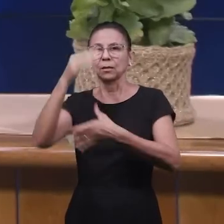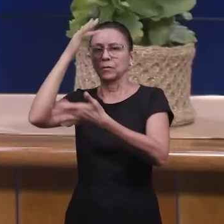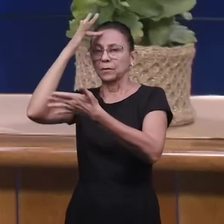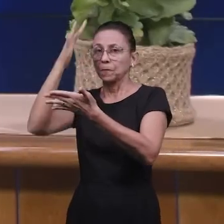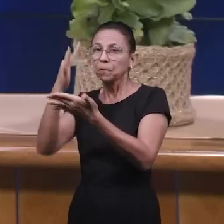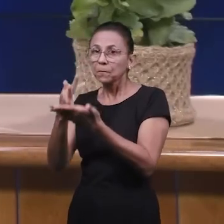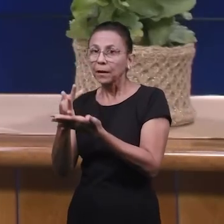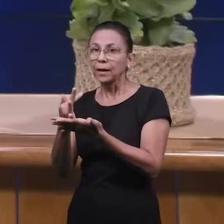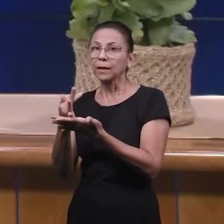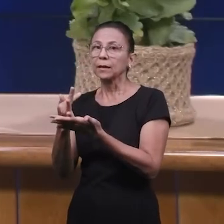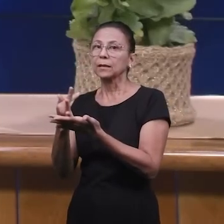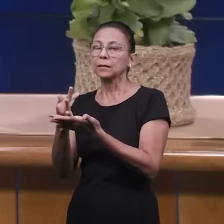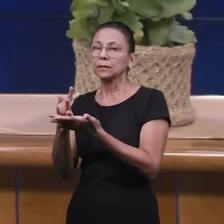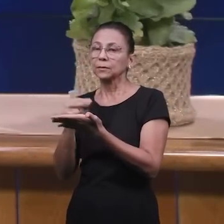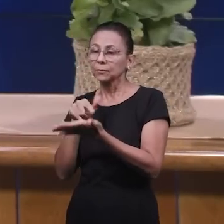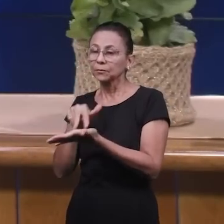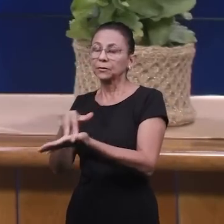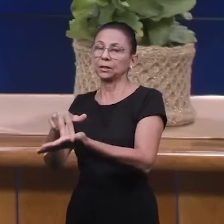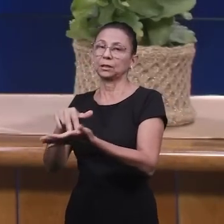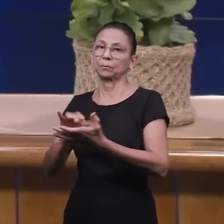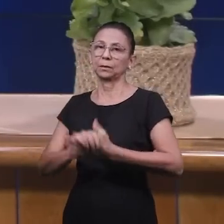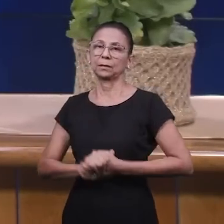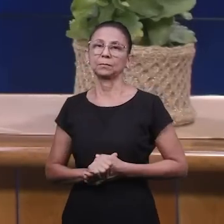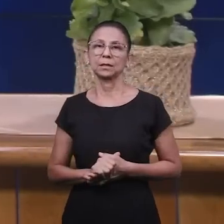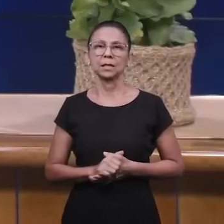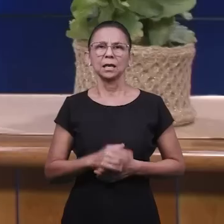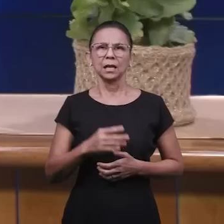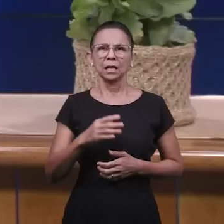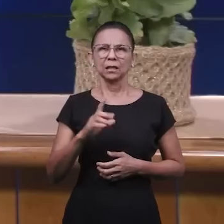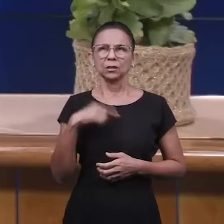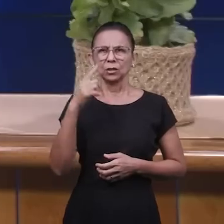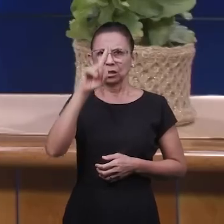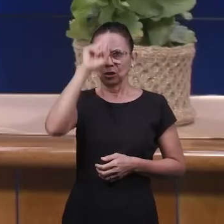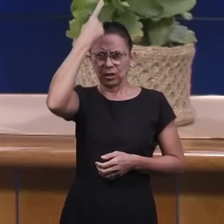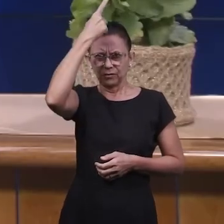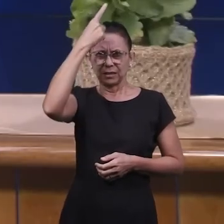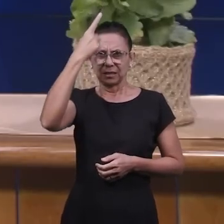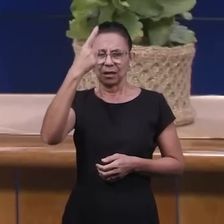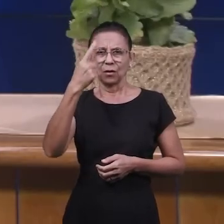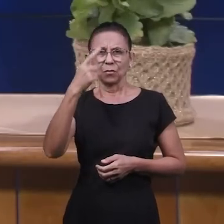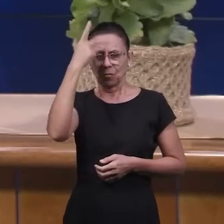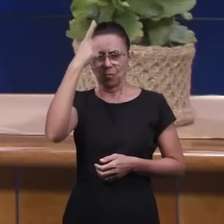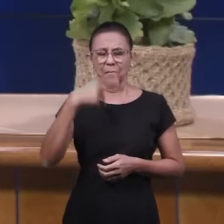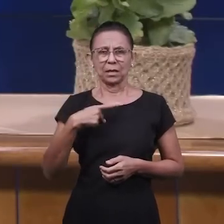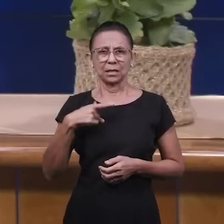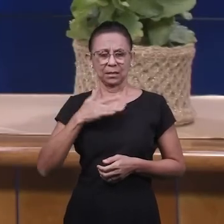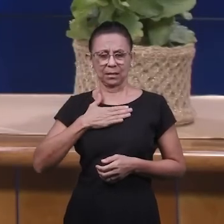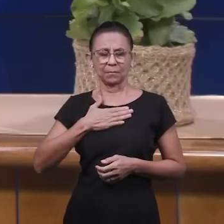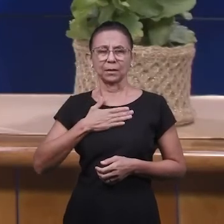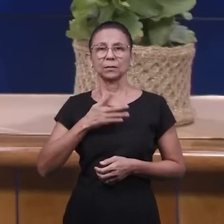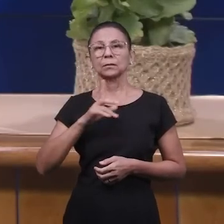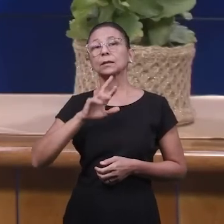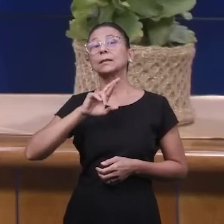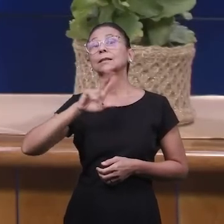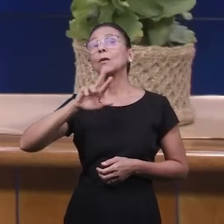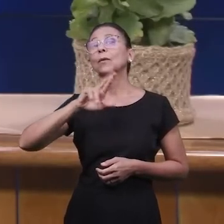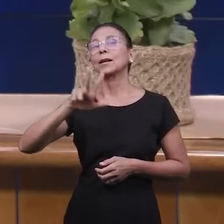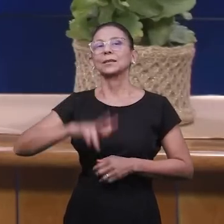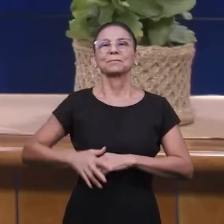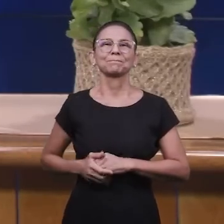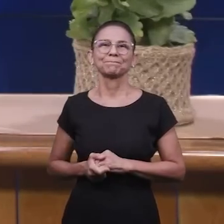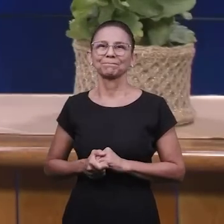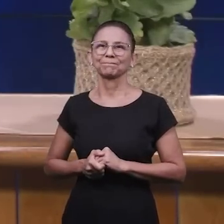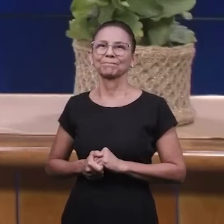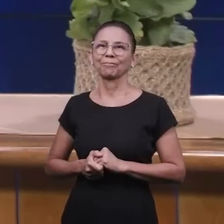só Deus, um só mediador entre Deus e os homens, Jesus Cristo homem. Então nós podemos, antes